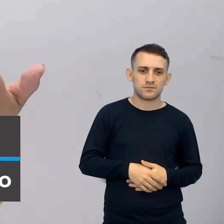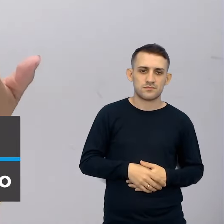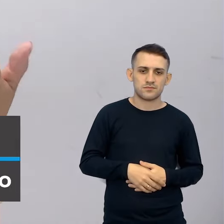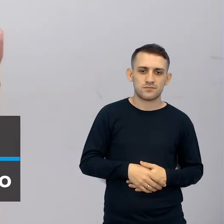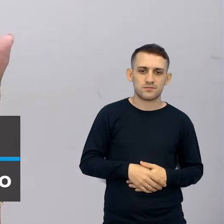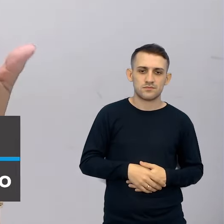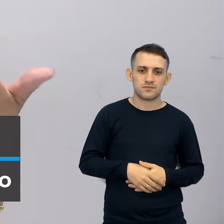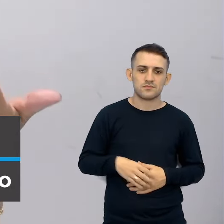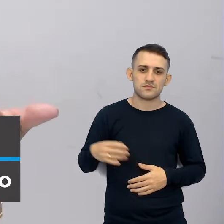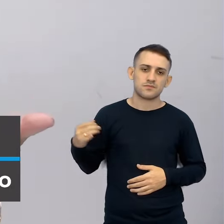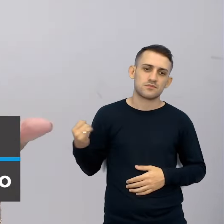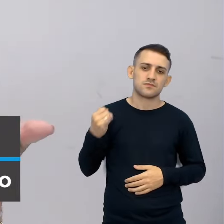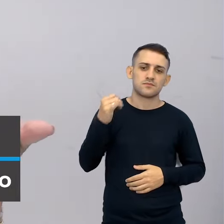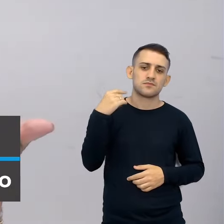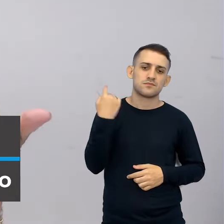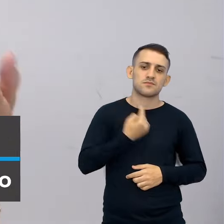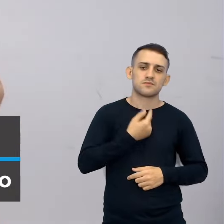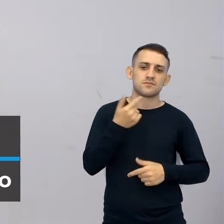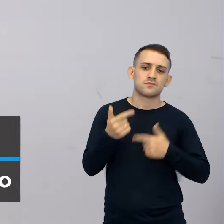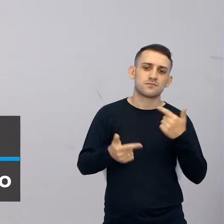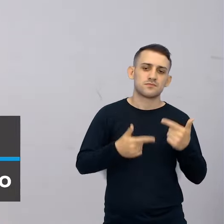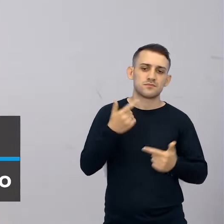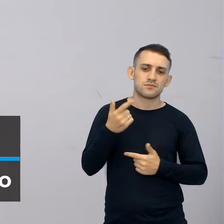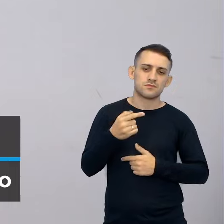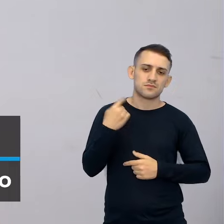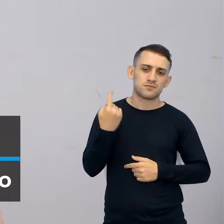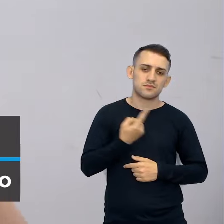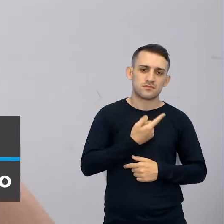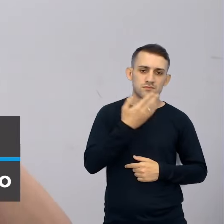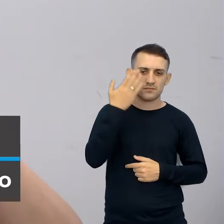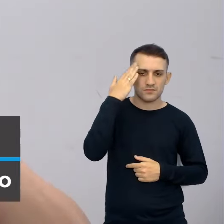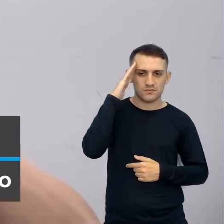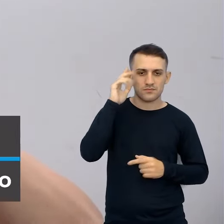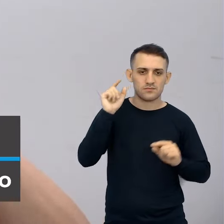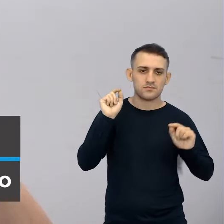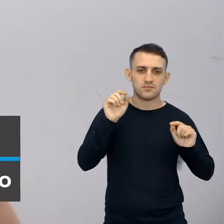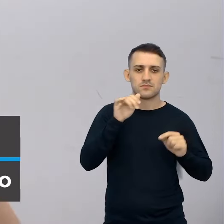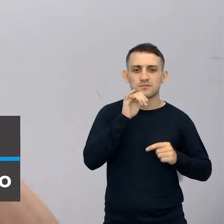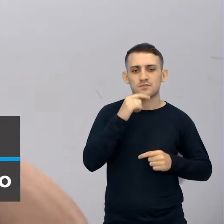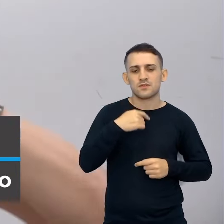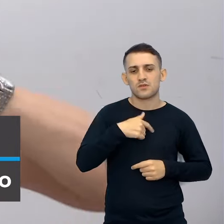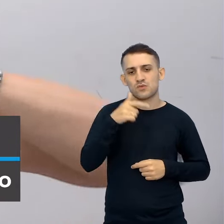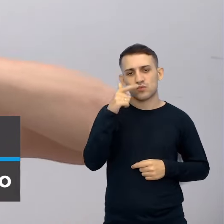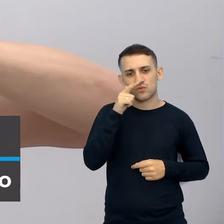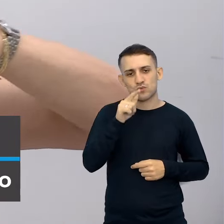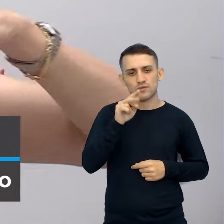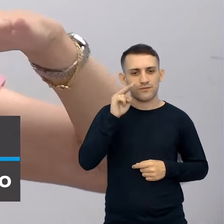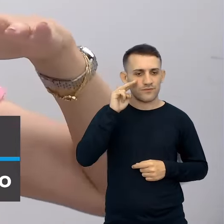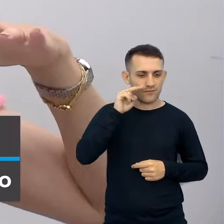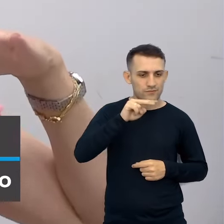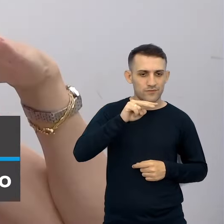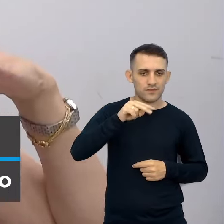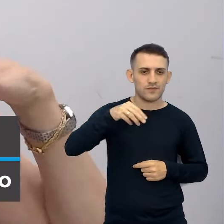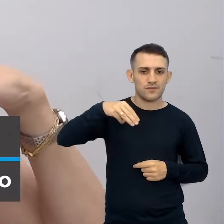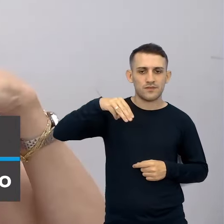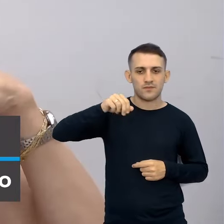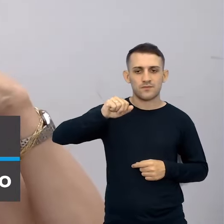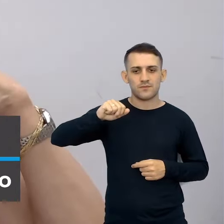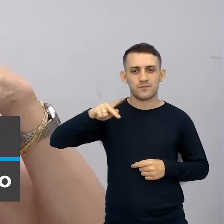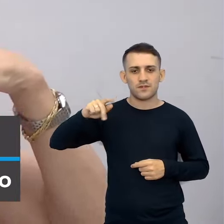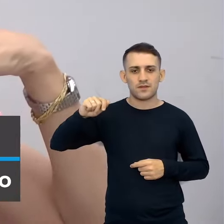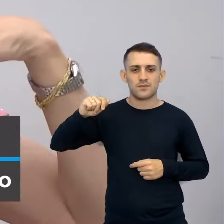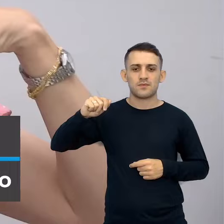aí é importante a gente trabalhar nessa questão da gente entender que se eu conseguir, né, olhar o mapa de todos